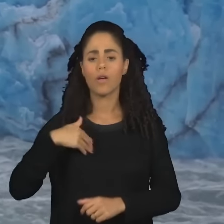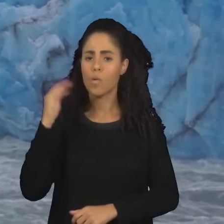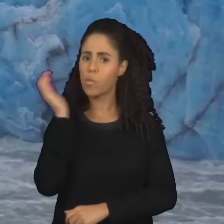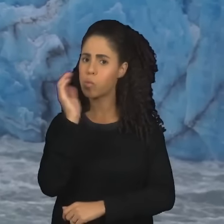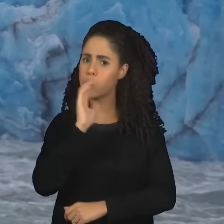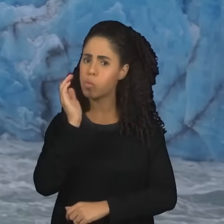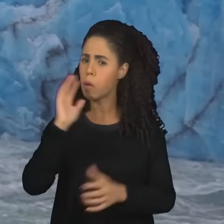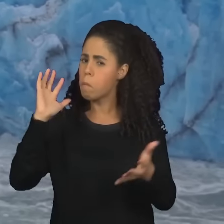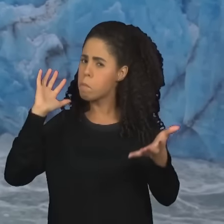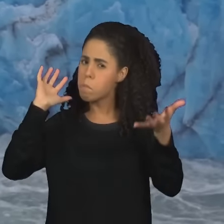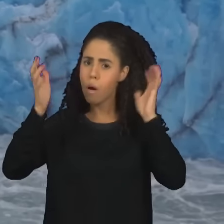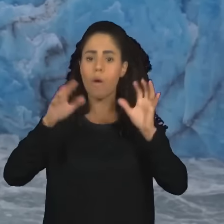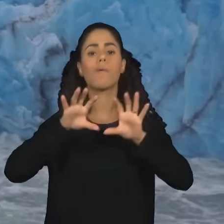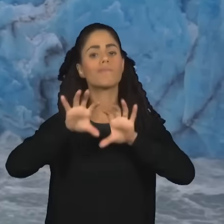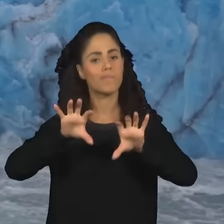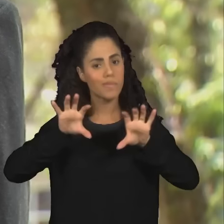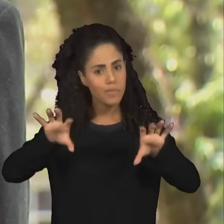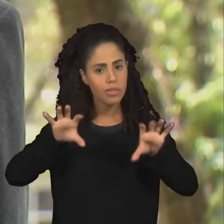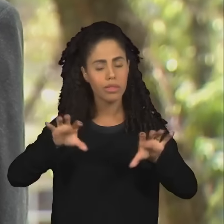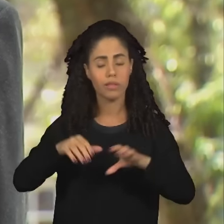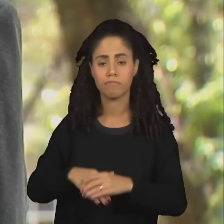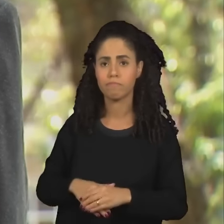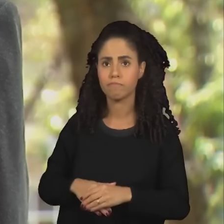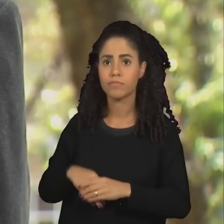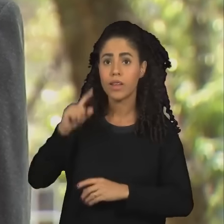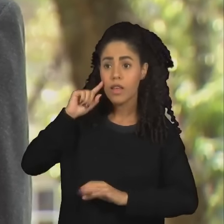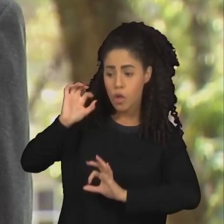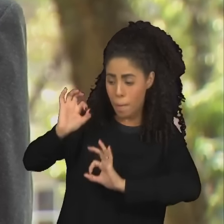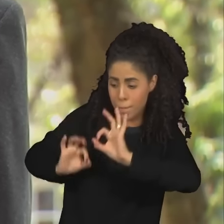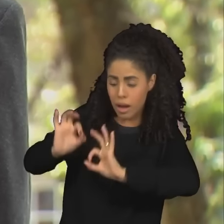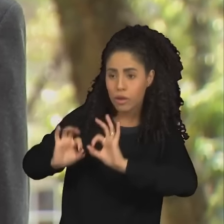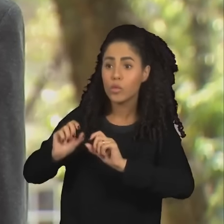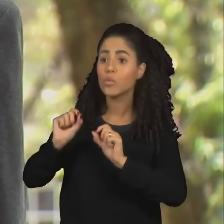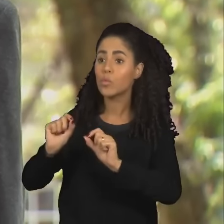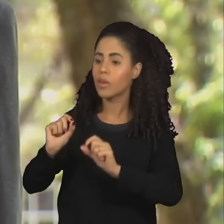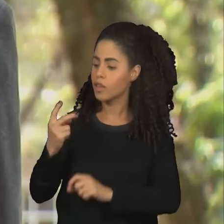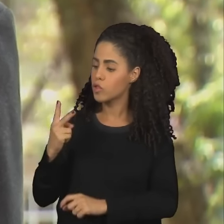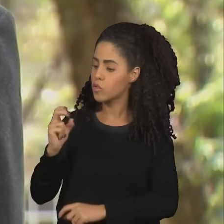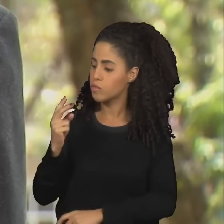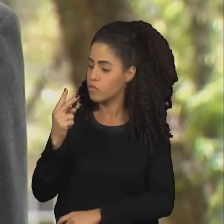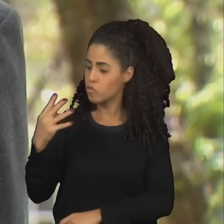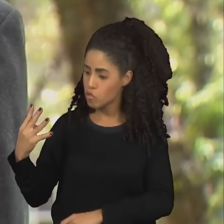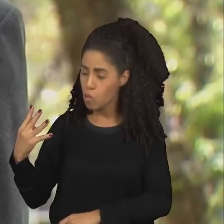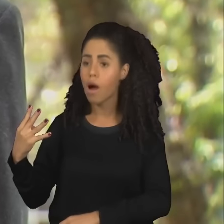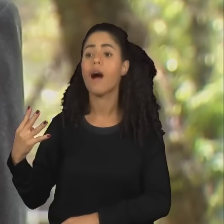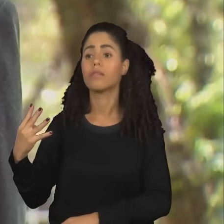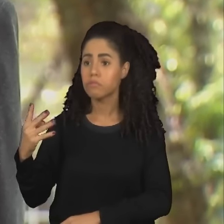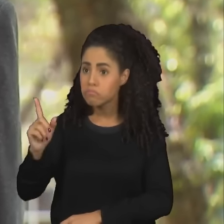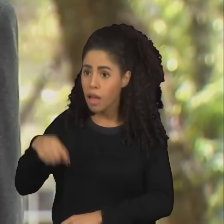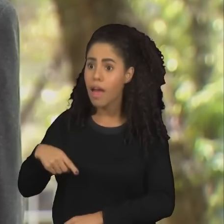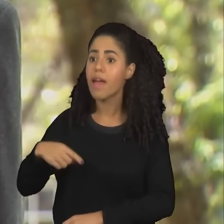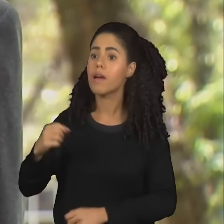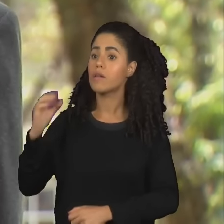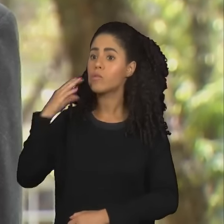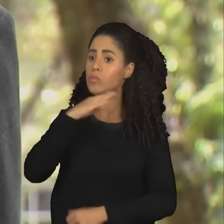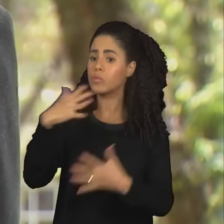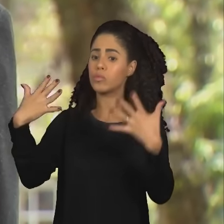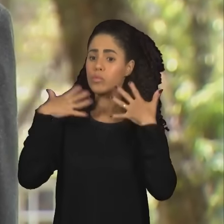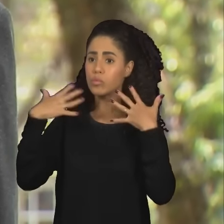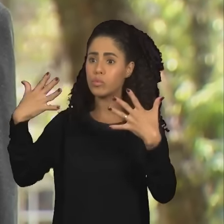as mudanças climáticas. As projeções são que 2024 vai ser ainda mais quente do